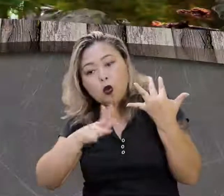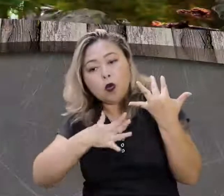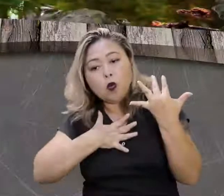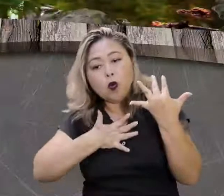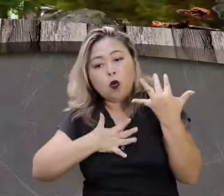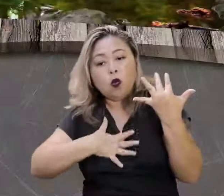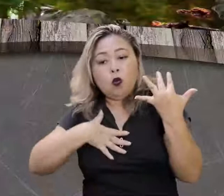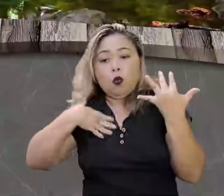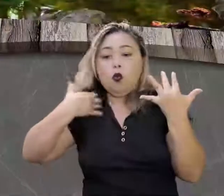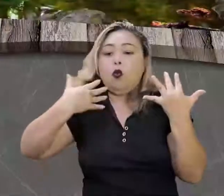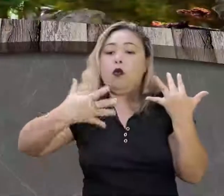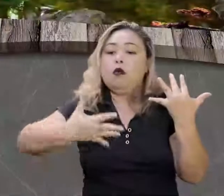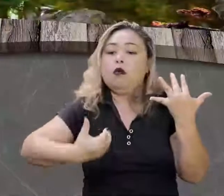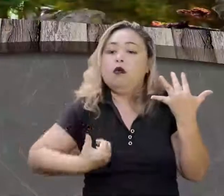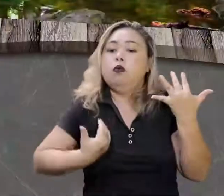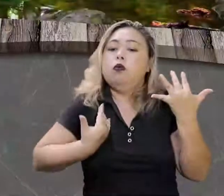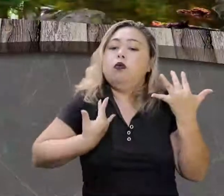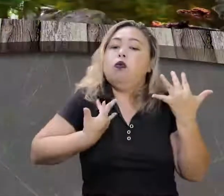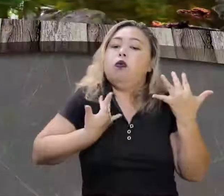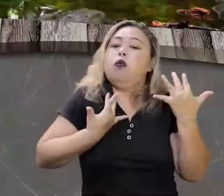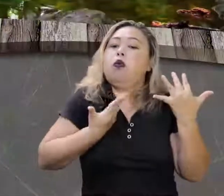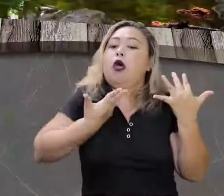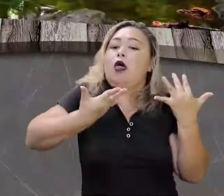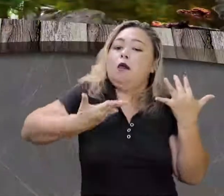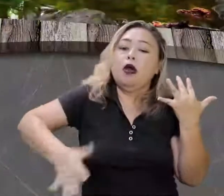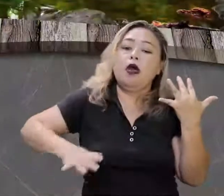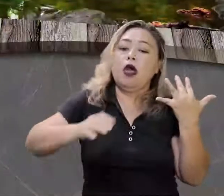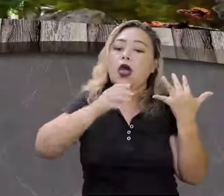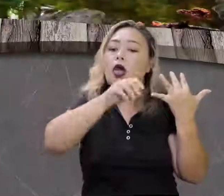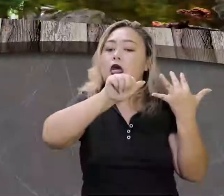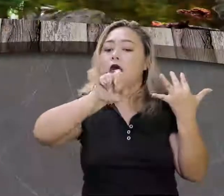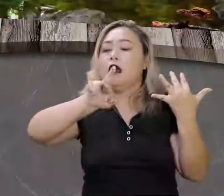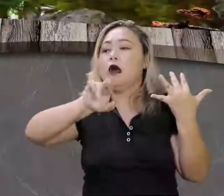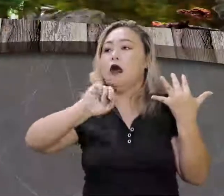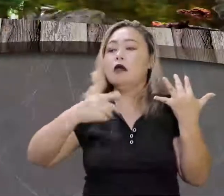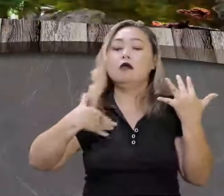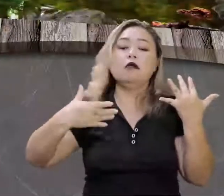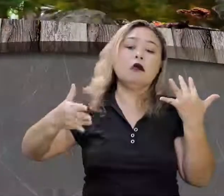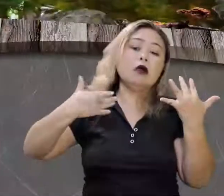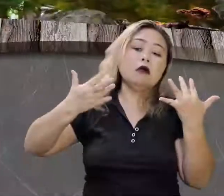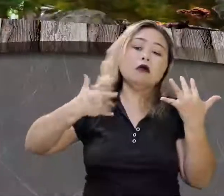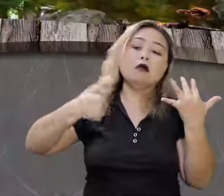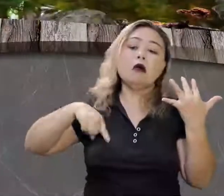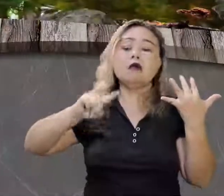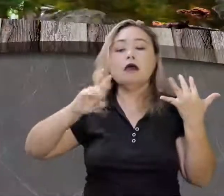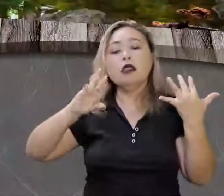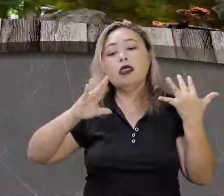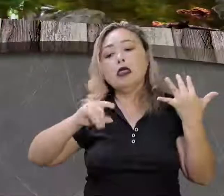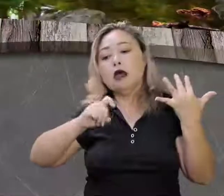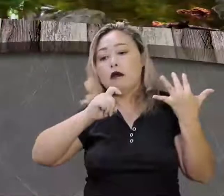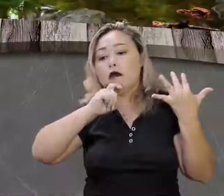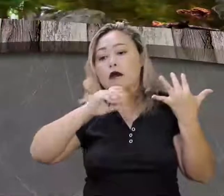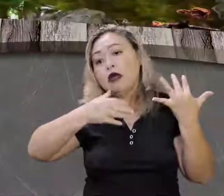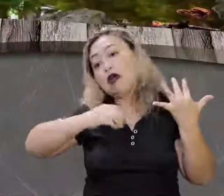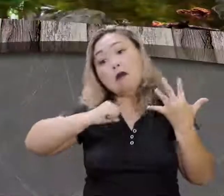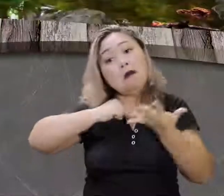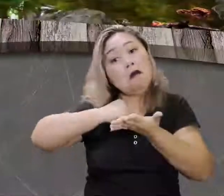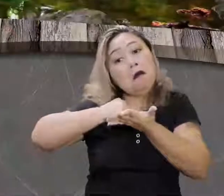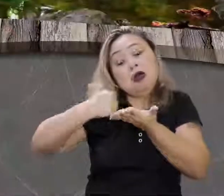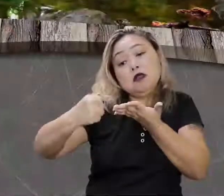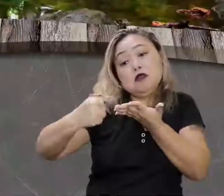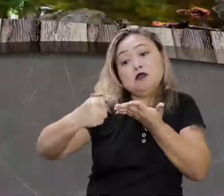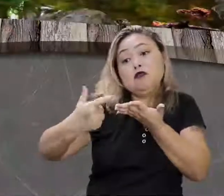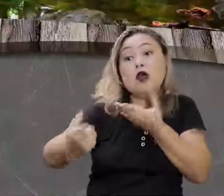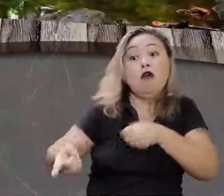corpo passa pelo processo de evaporação, de perda de calor para refrescar o meu organismo, já foi. Não tem mais